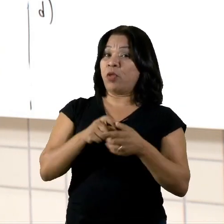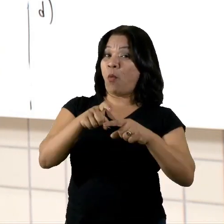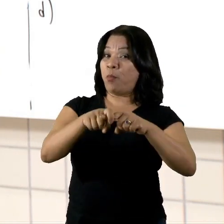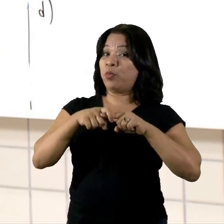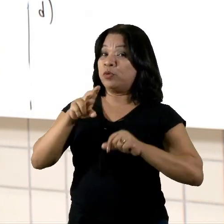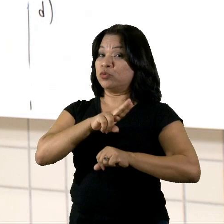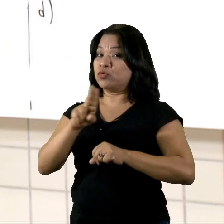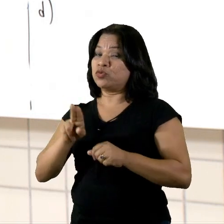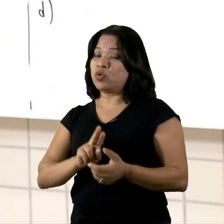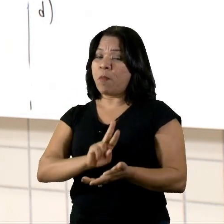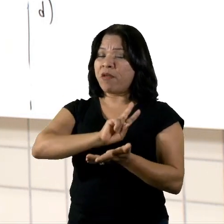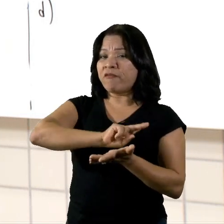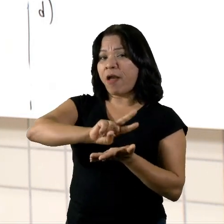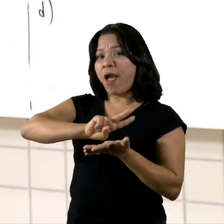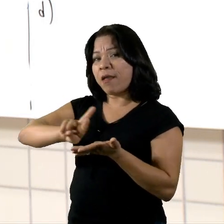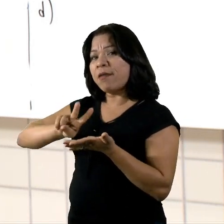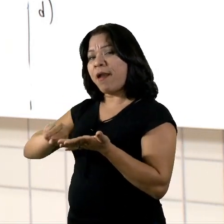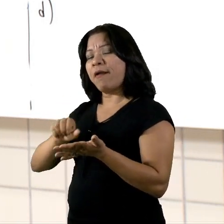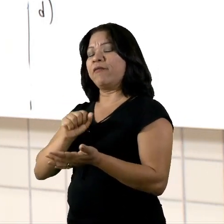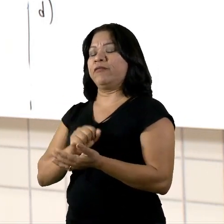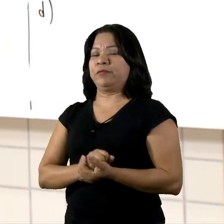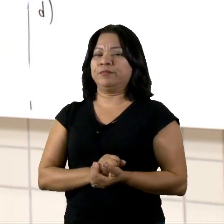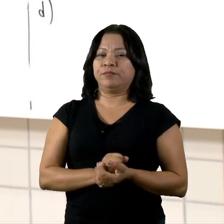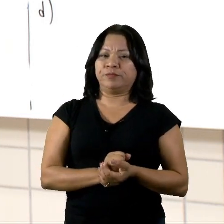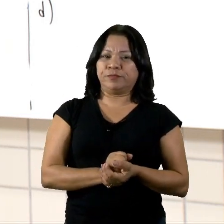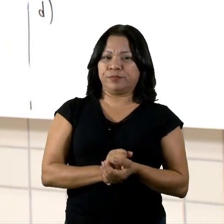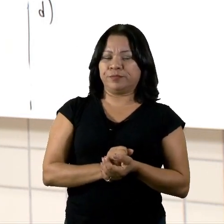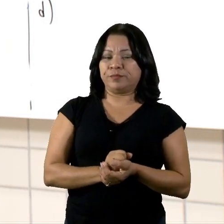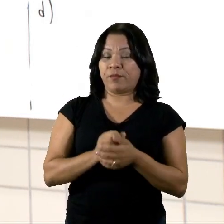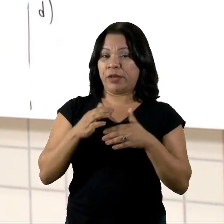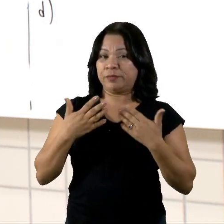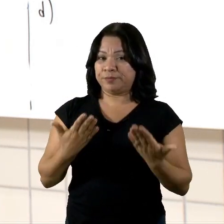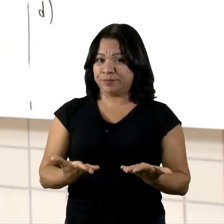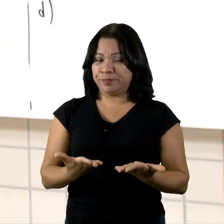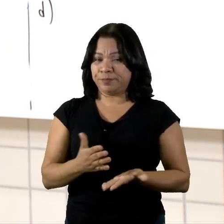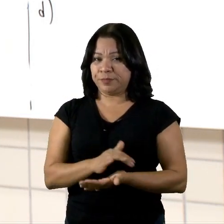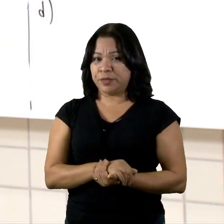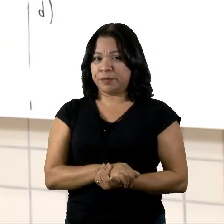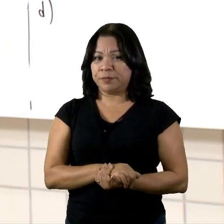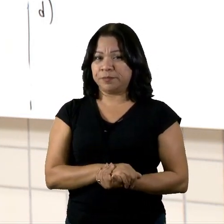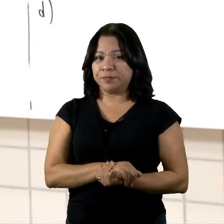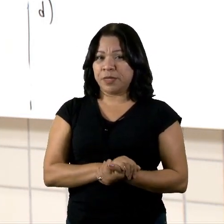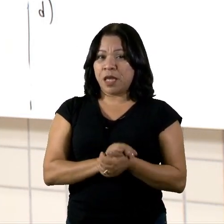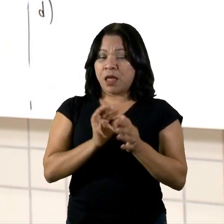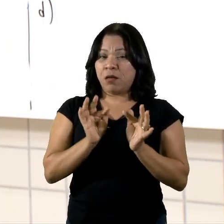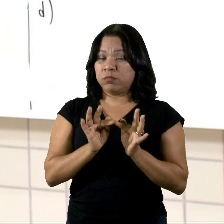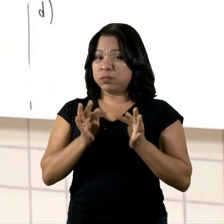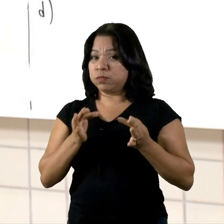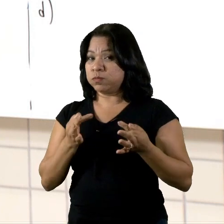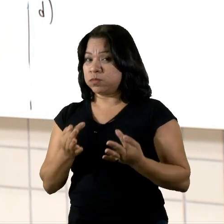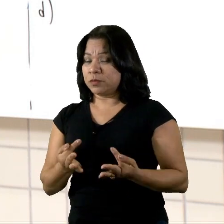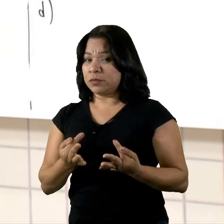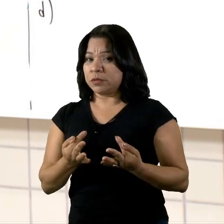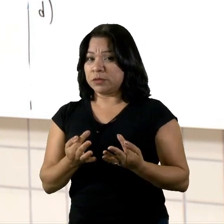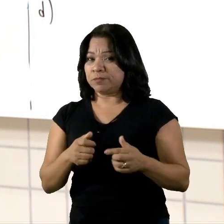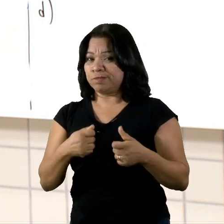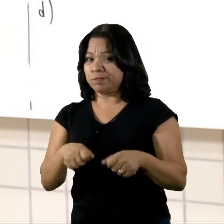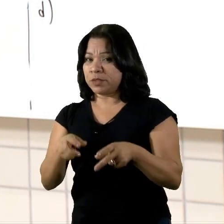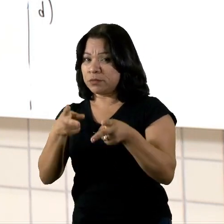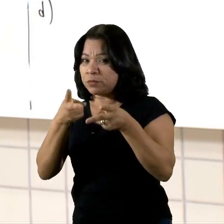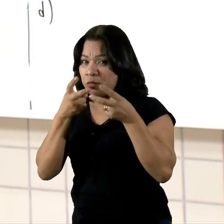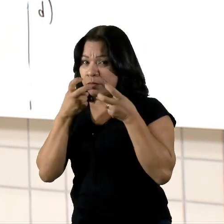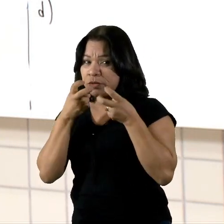aquilo que varia. Tá bom? Muito bem. Agora, para fazer essa simplificação, o que a gente tem que observar? A gente